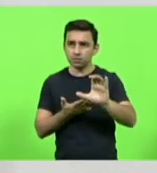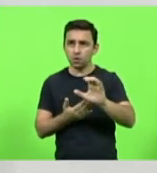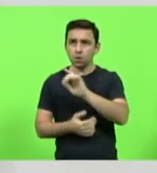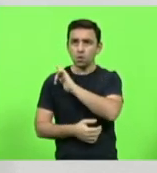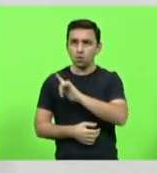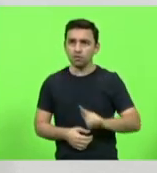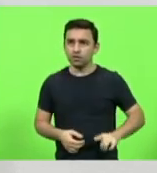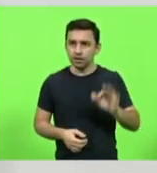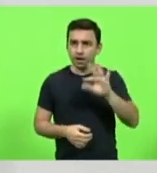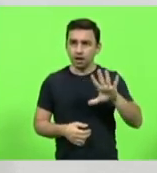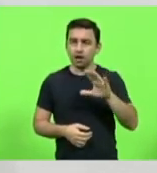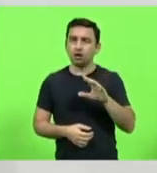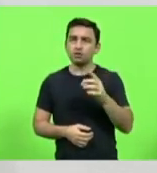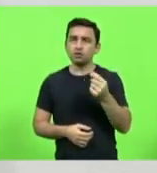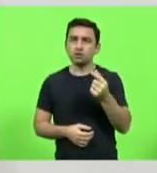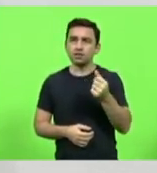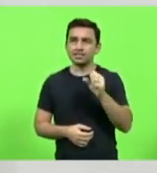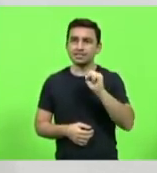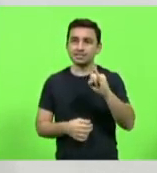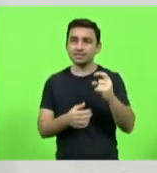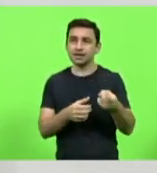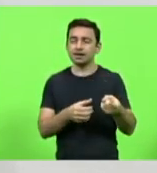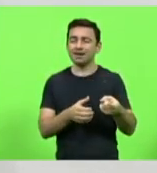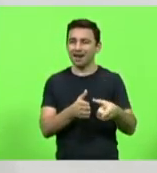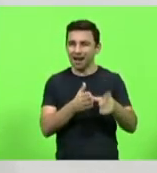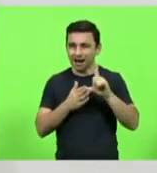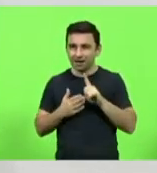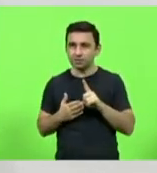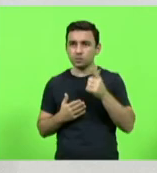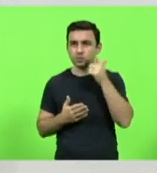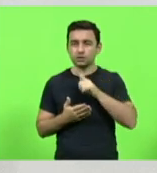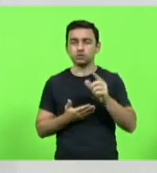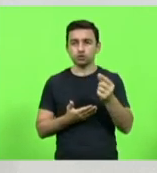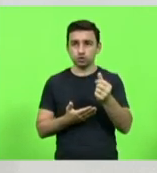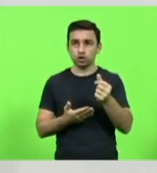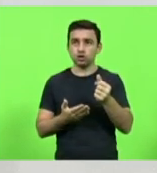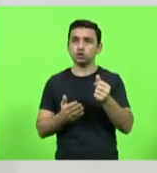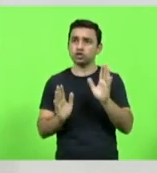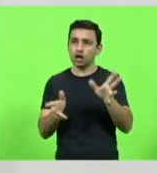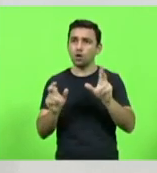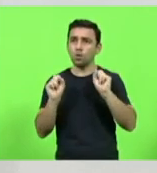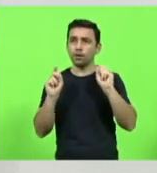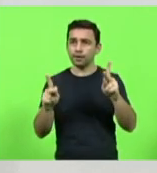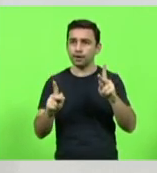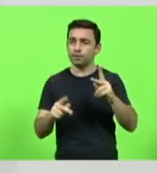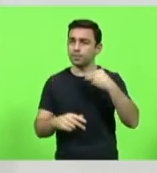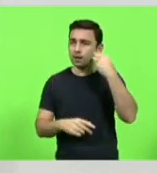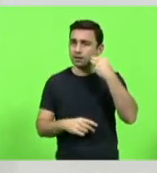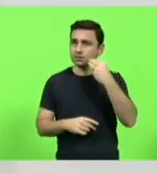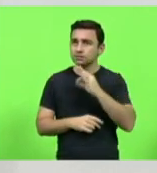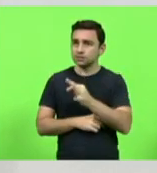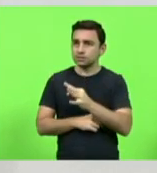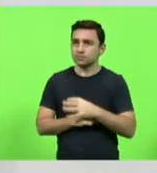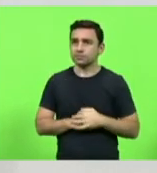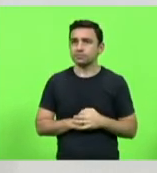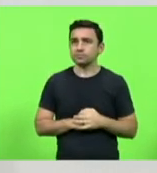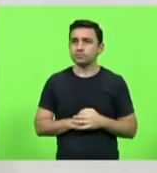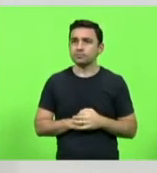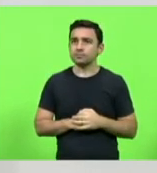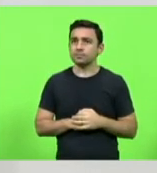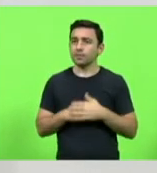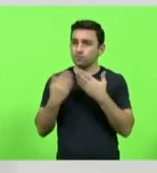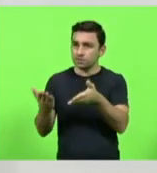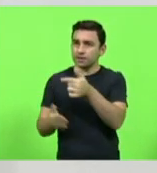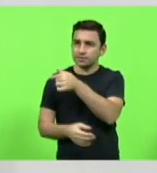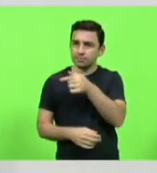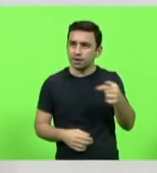federal. Se for um adiantamento, ok. Já ocorreu isso, Márcios. Para você vir, como vem toda